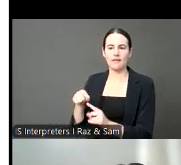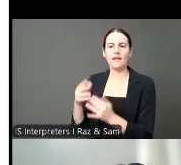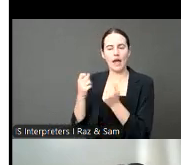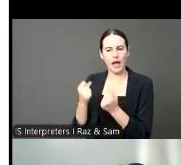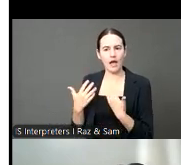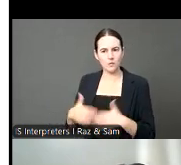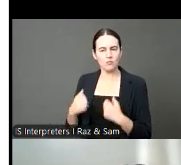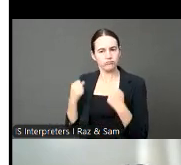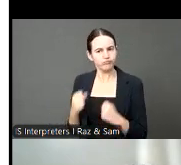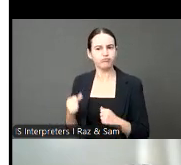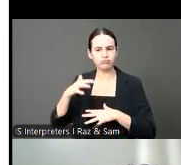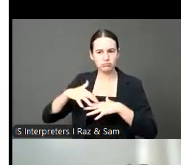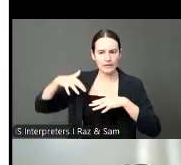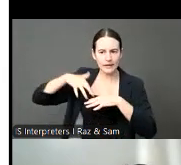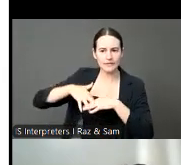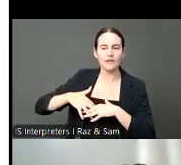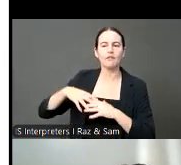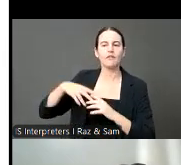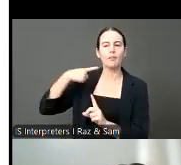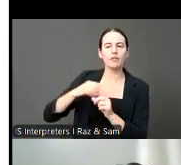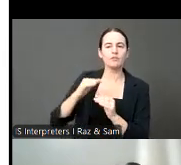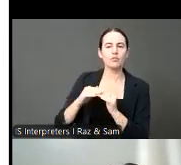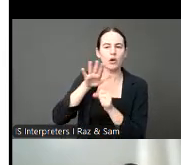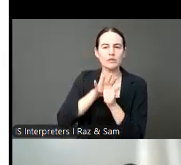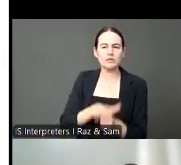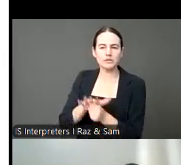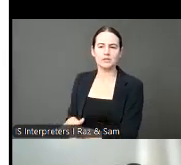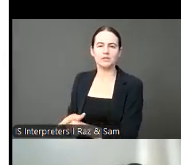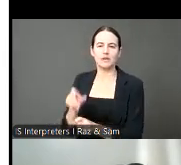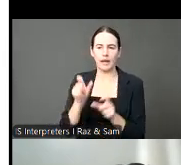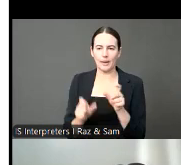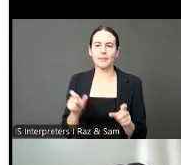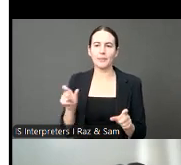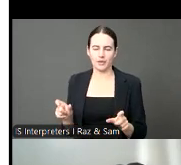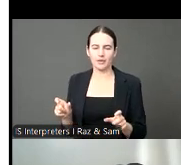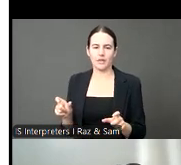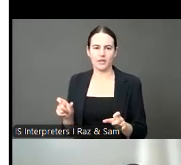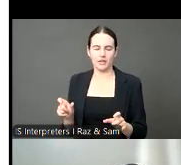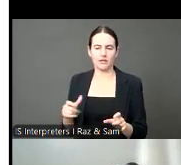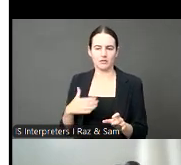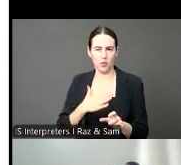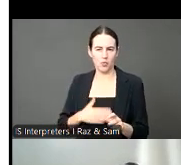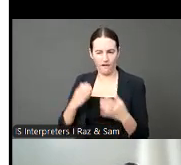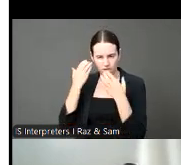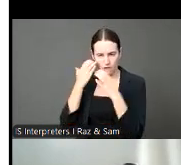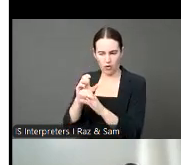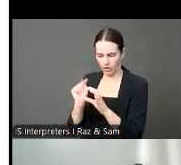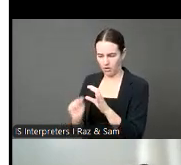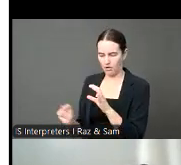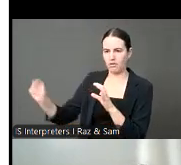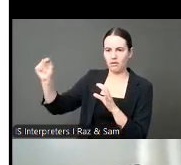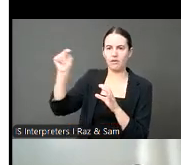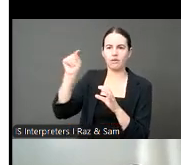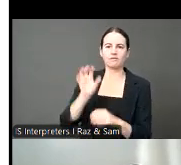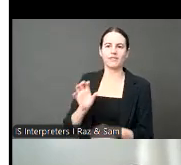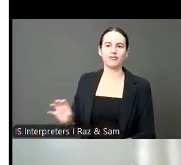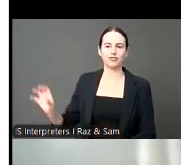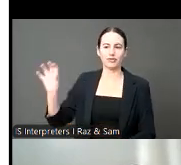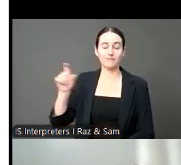essas doenças. Era isso, fico à disposição para esclarecimentos oportunamente. Muito obrigado a todos pela